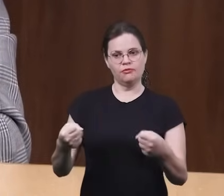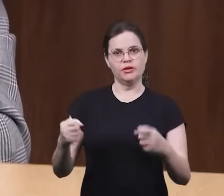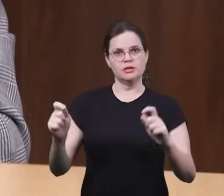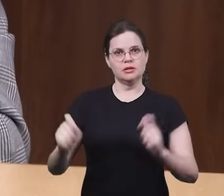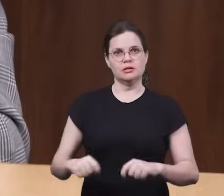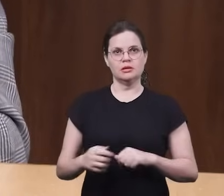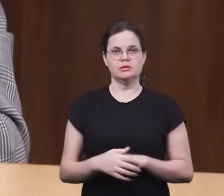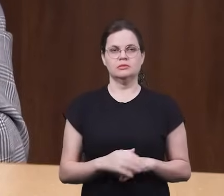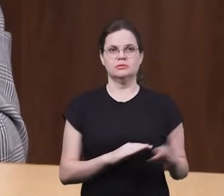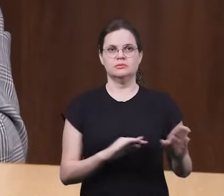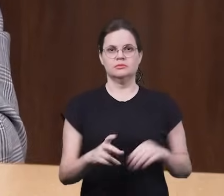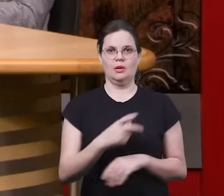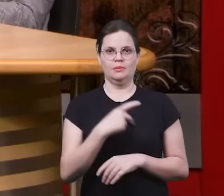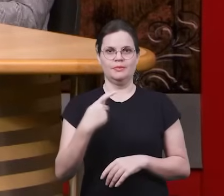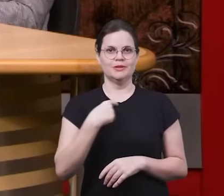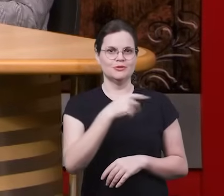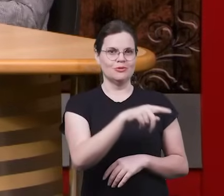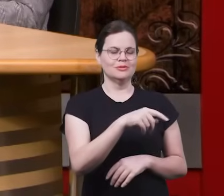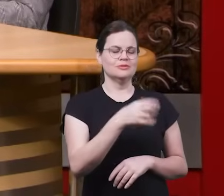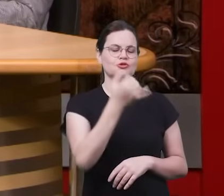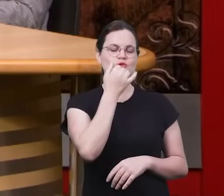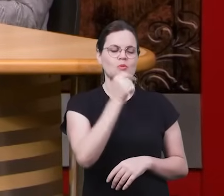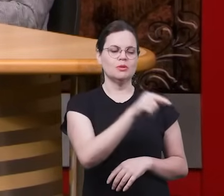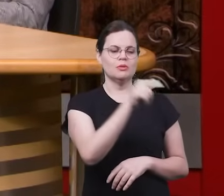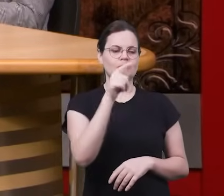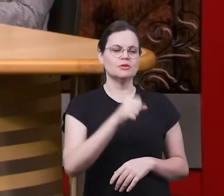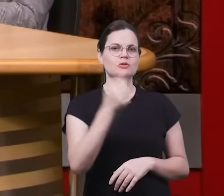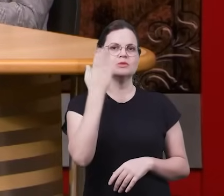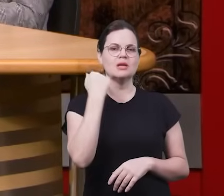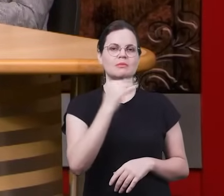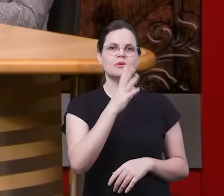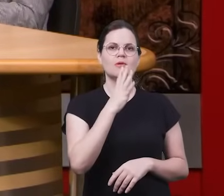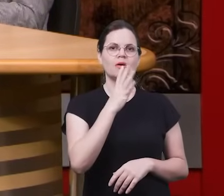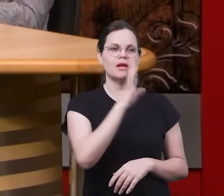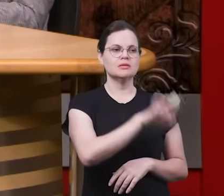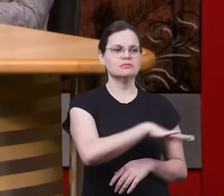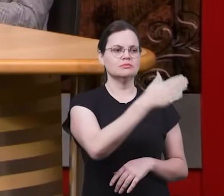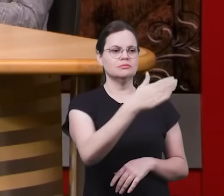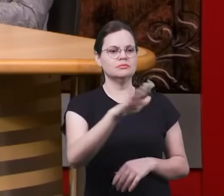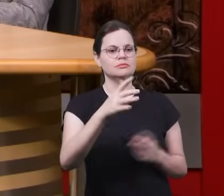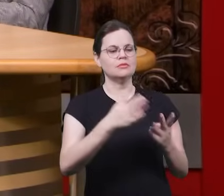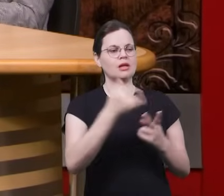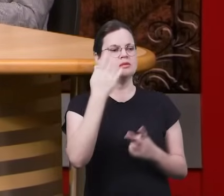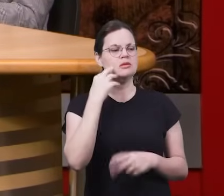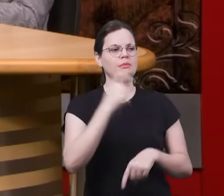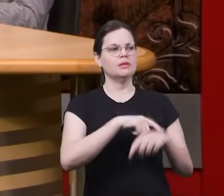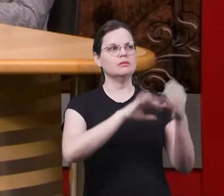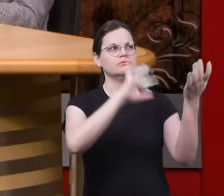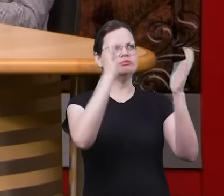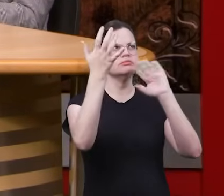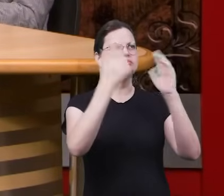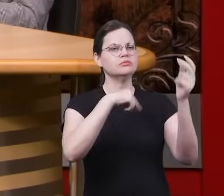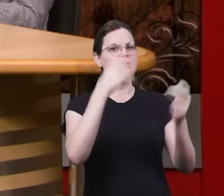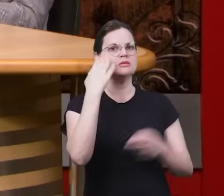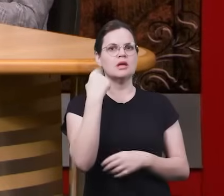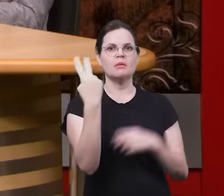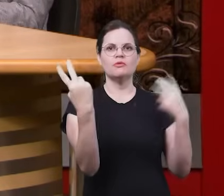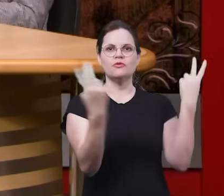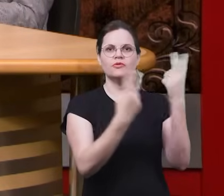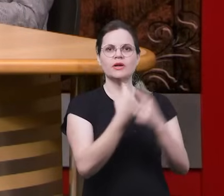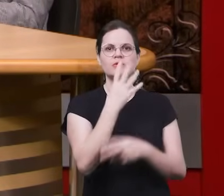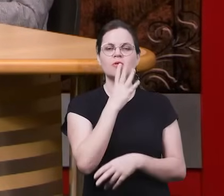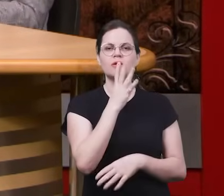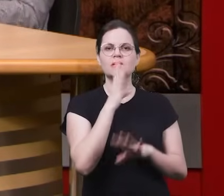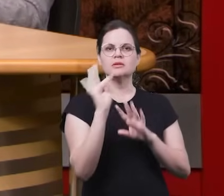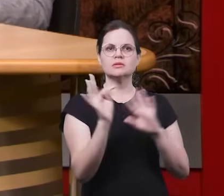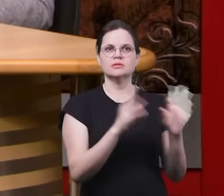defendia. O pastor conhece o clima, o pastor conhece o relevo, o pastor conhece o tempo, o pastor conhece o vento, o pastor